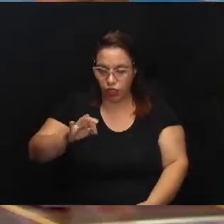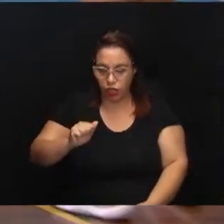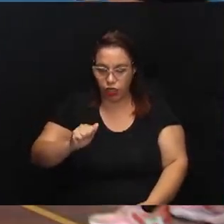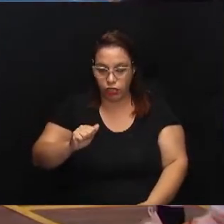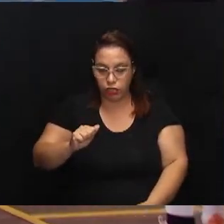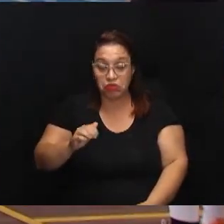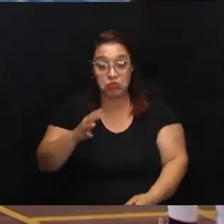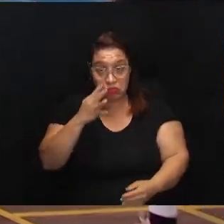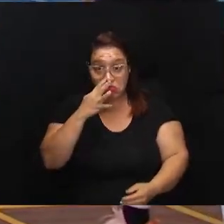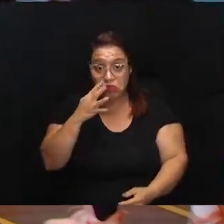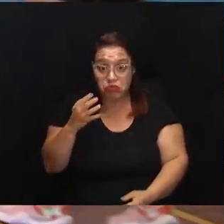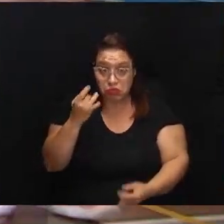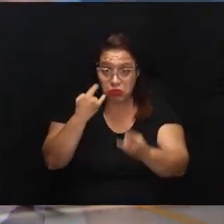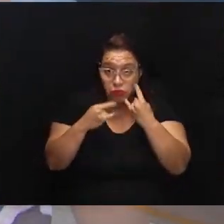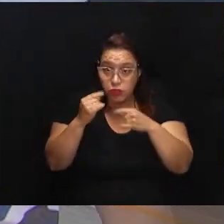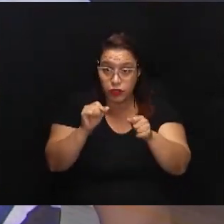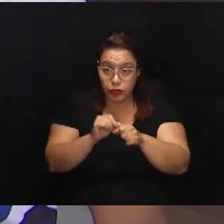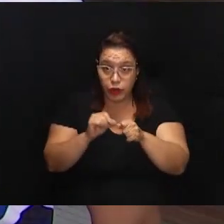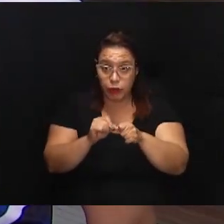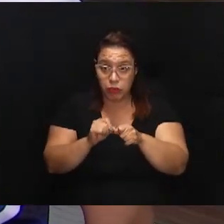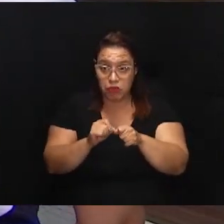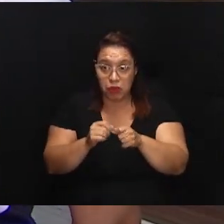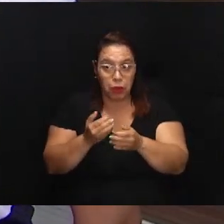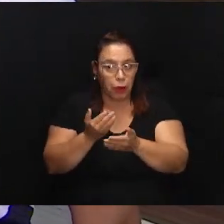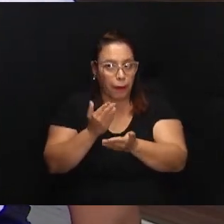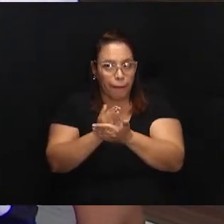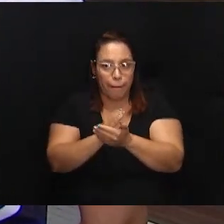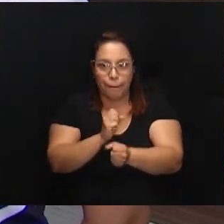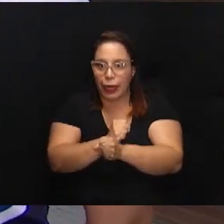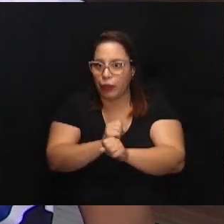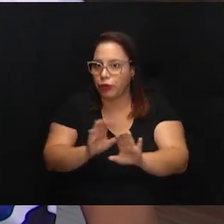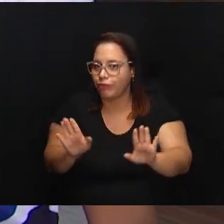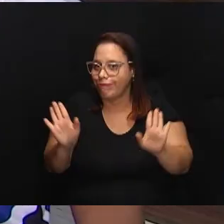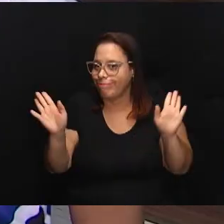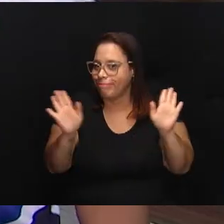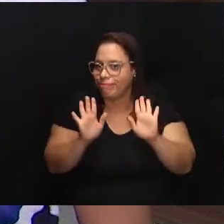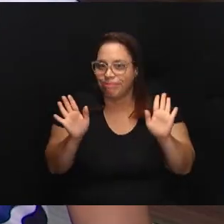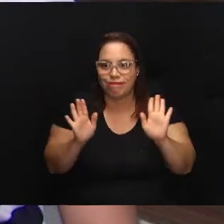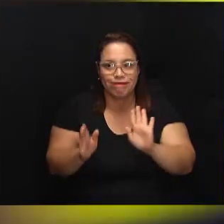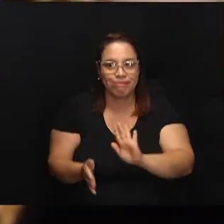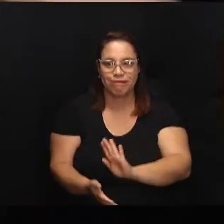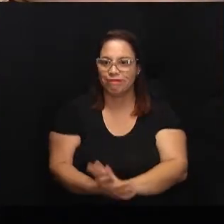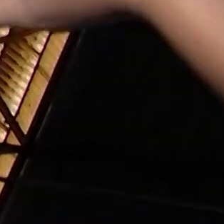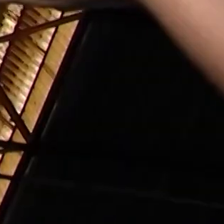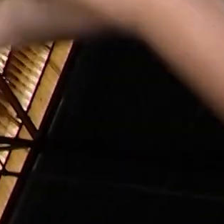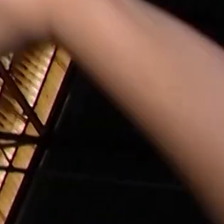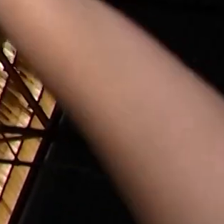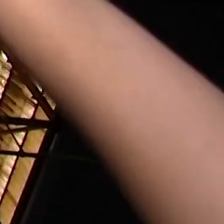tive interesse de começar a fazer o vôlei. E aí não largou mais? Como que foi? Não larguei mais